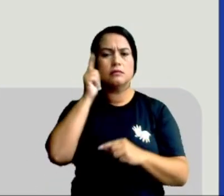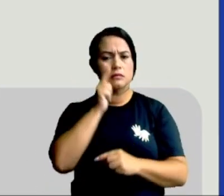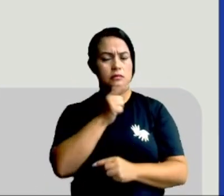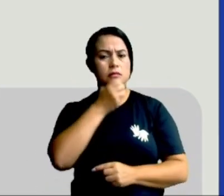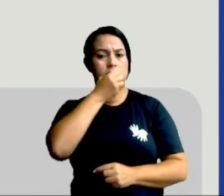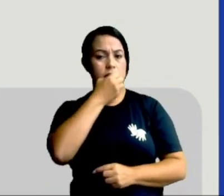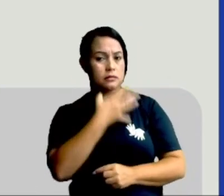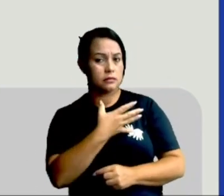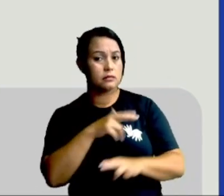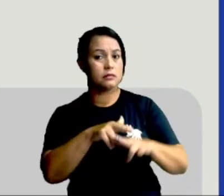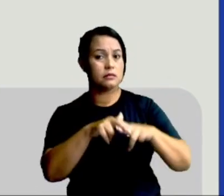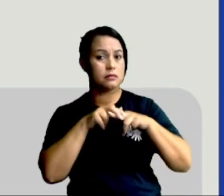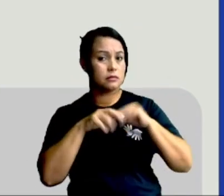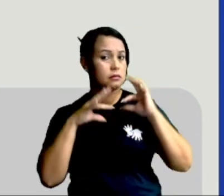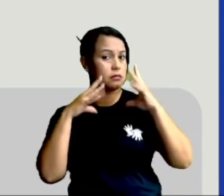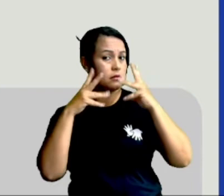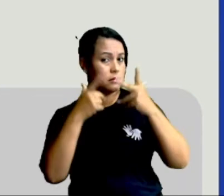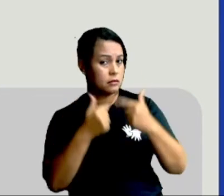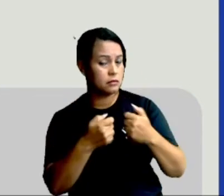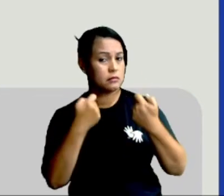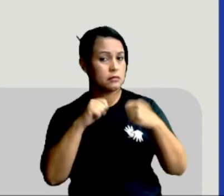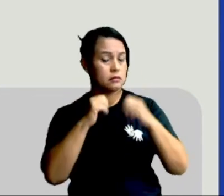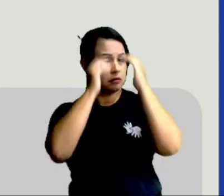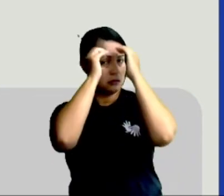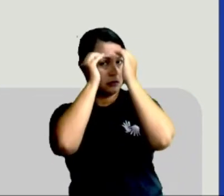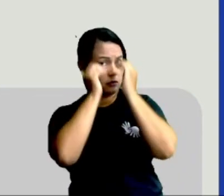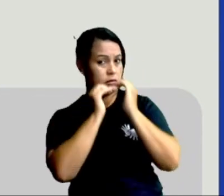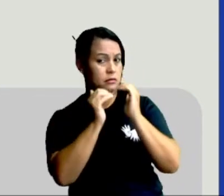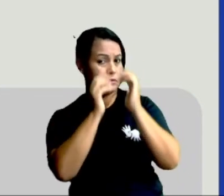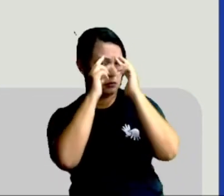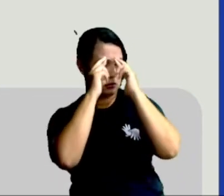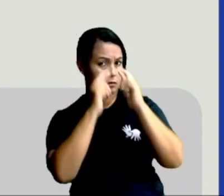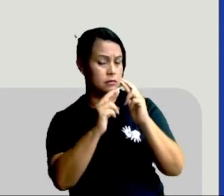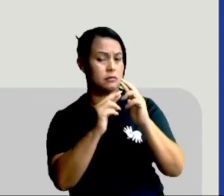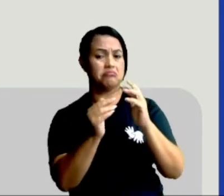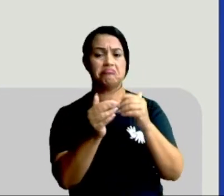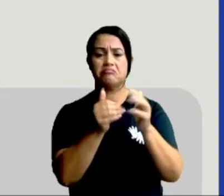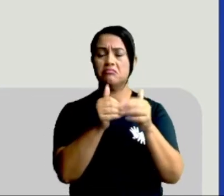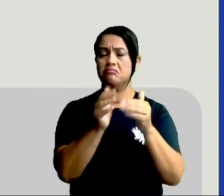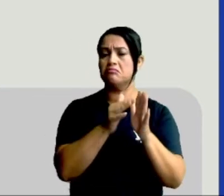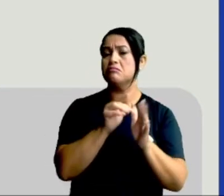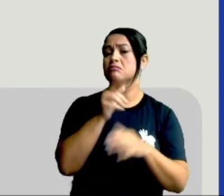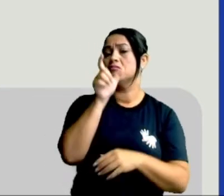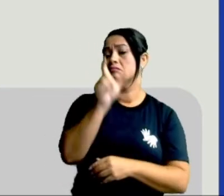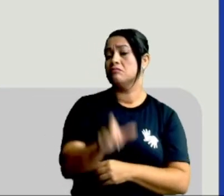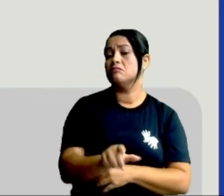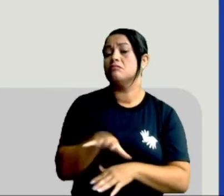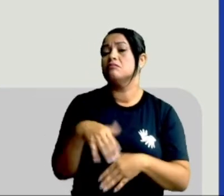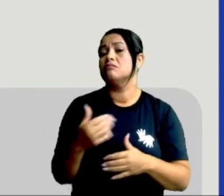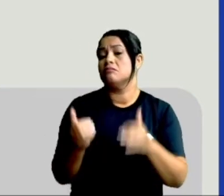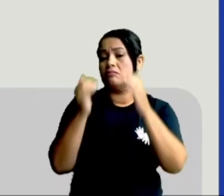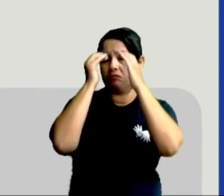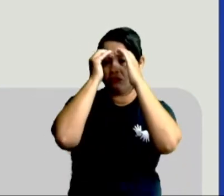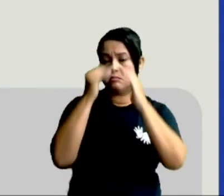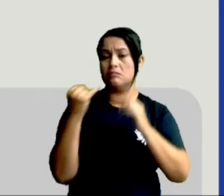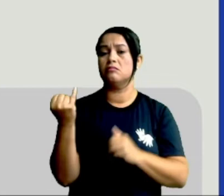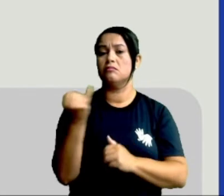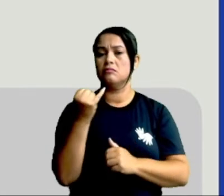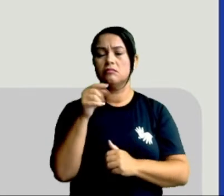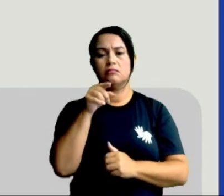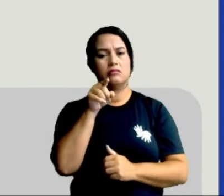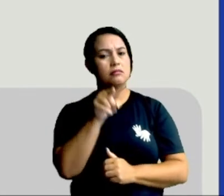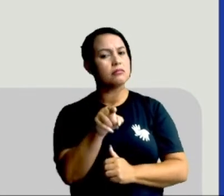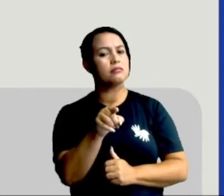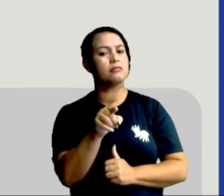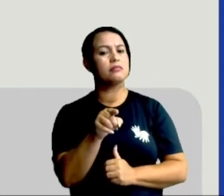bem, por isso, todas devem ser respeitadas. Não importa a que religião você pertença, o importante é